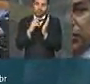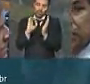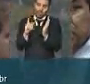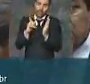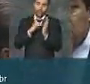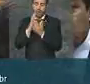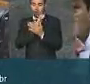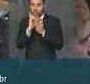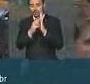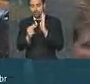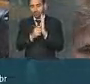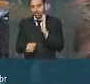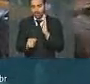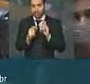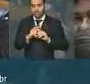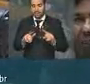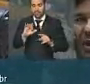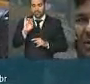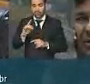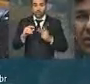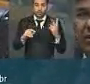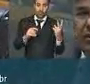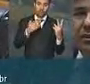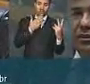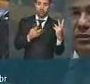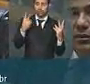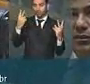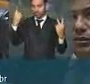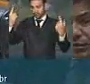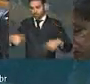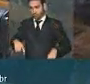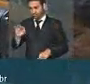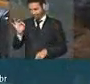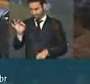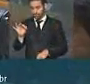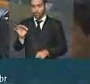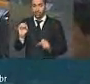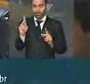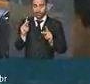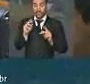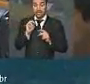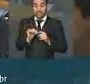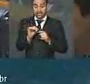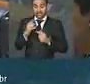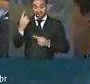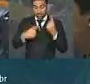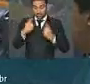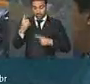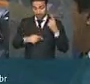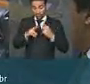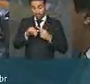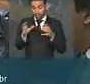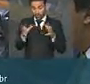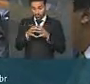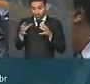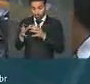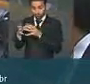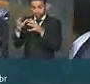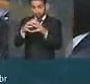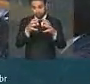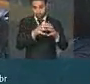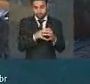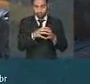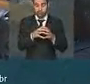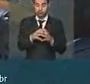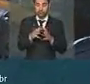terão encaminhamento mas só de dois a favor e dois contra não é isso? pois bem se a discussão será em bloco e nós